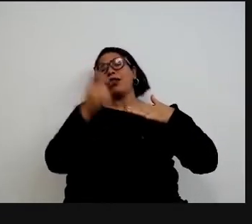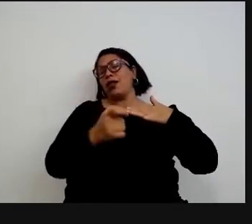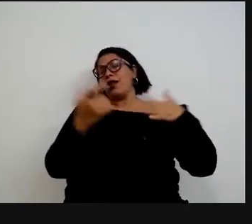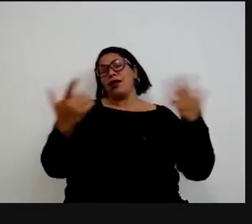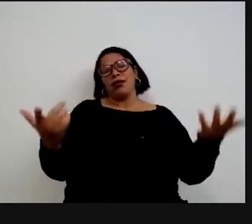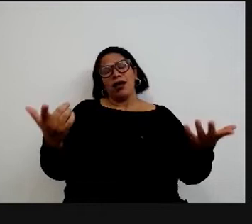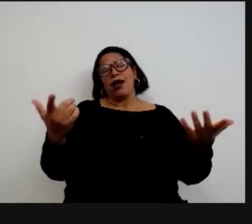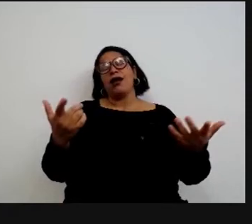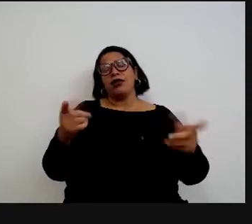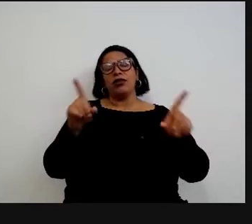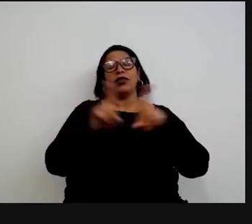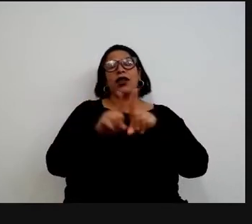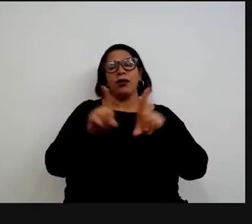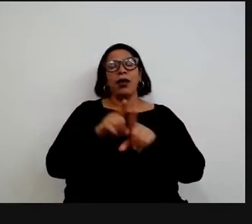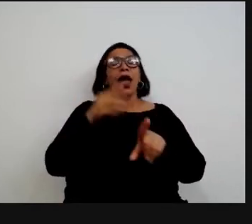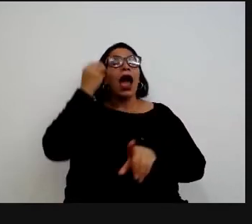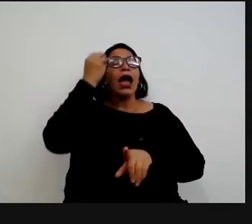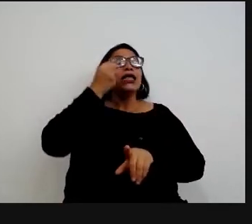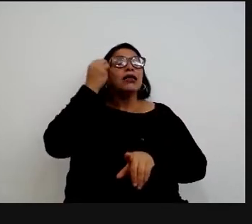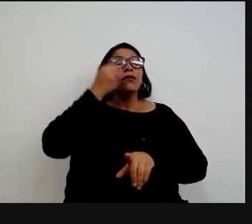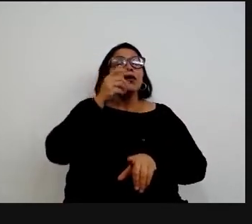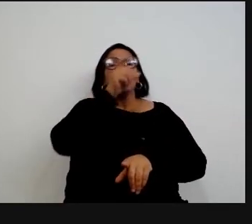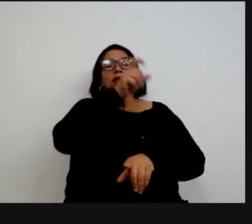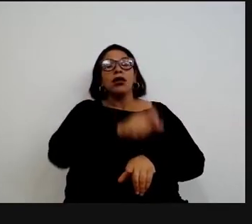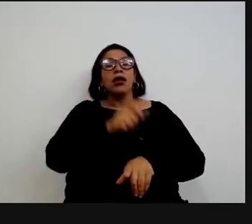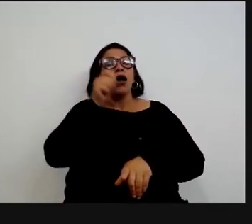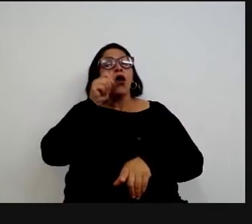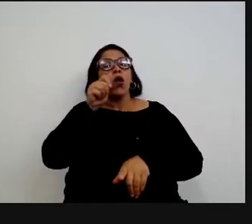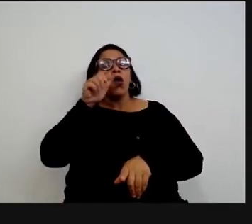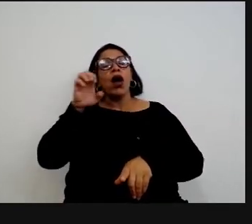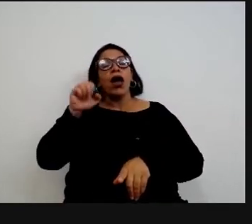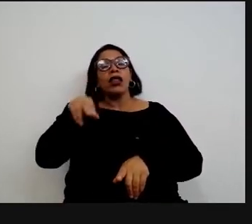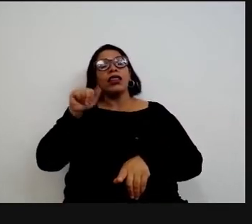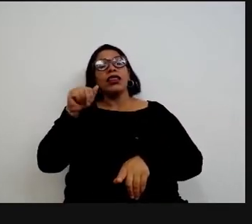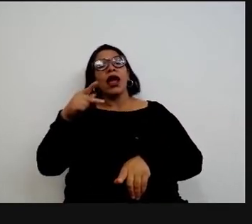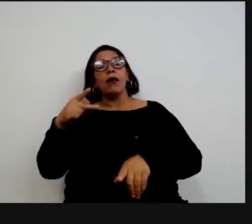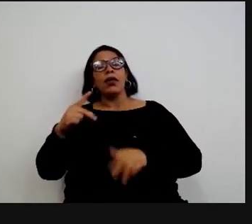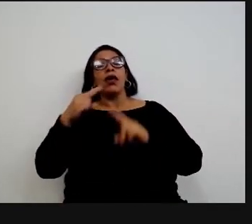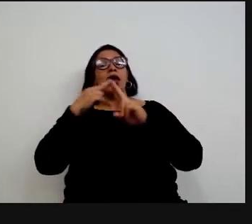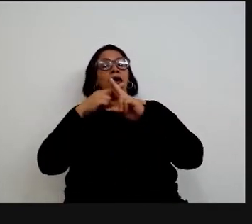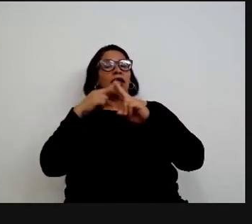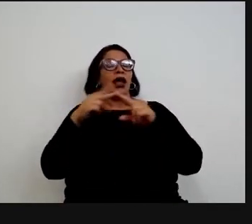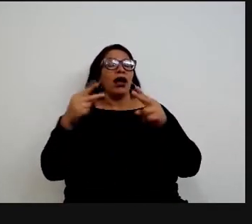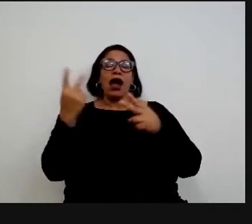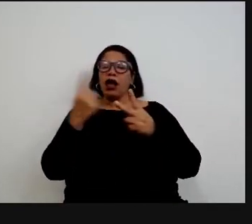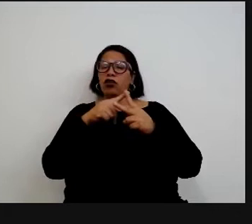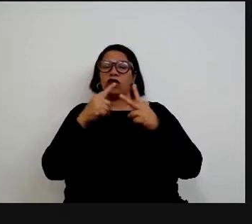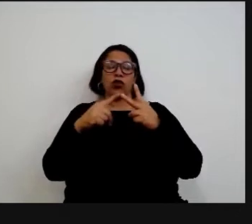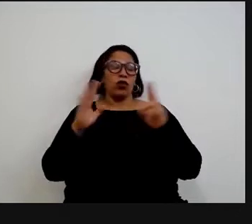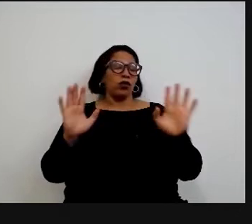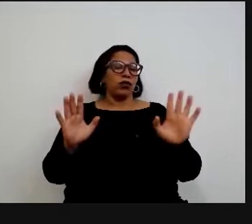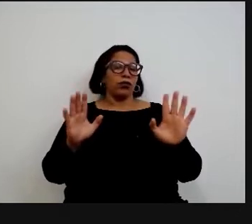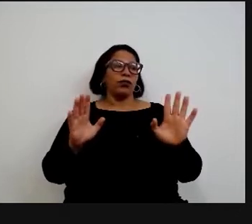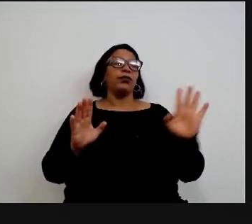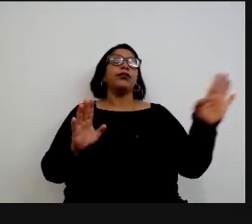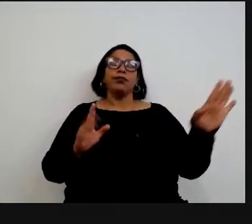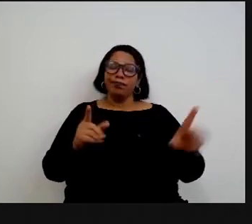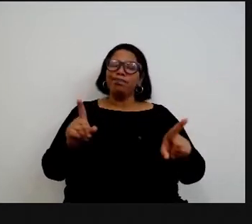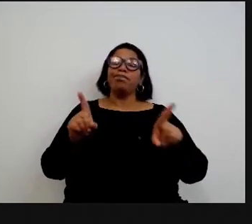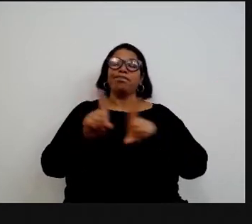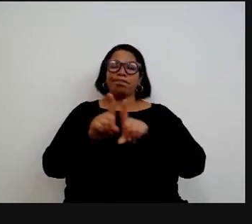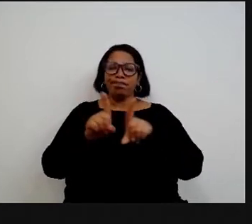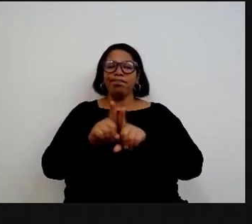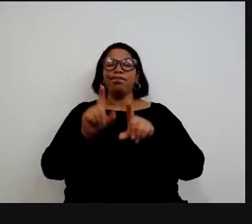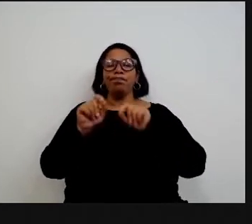interessante ouvir, por exemplo, também aqui a experiência tanto da ENAP quanto da Caixa nesse sentido. Eu vou